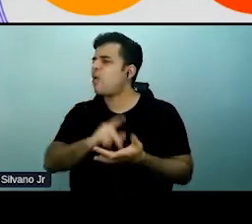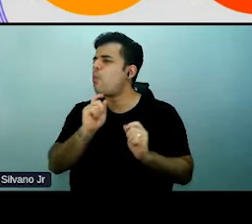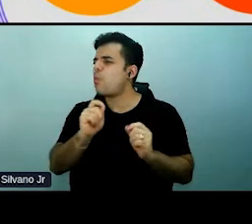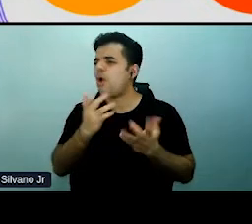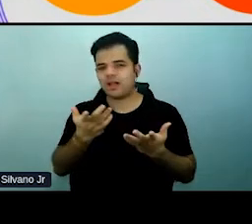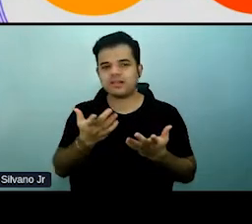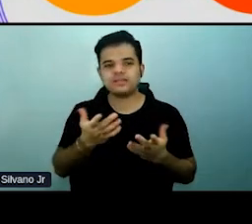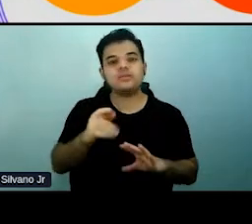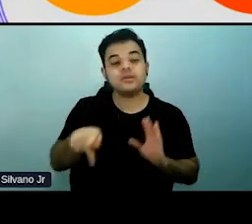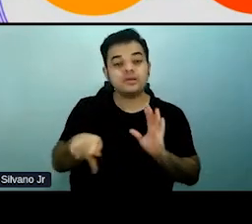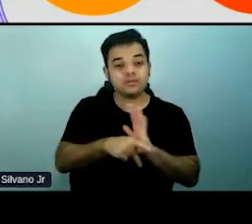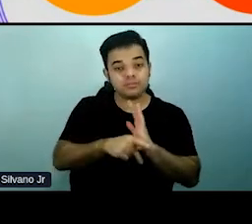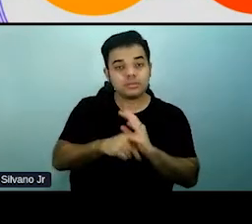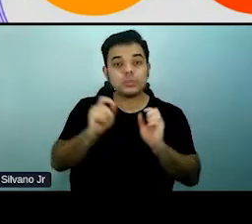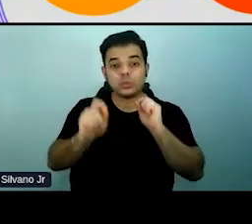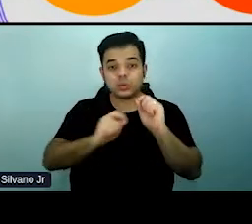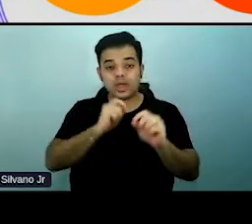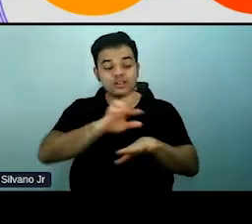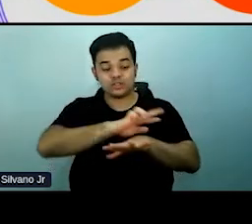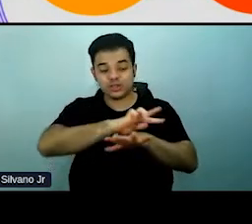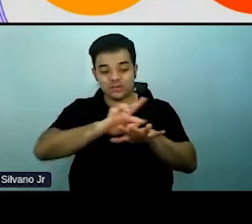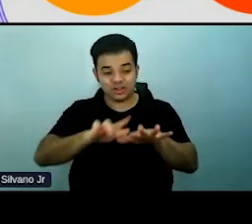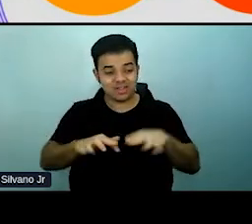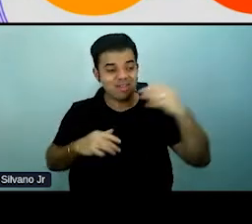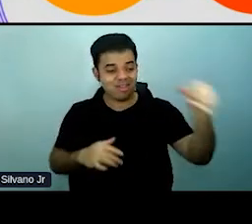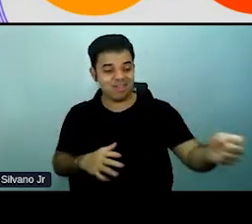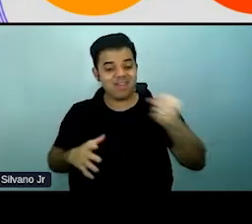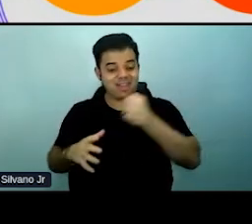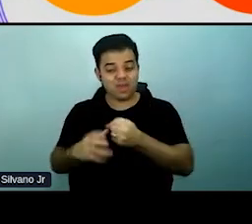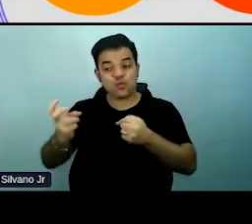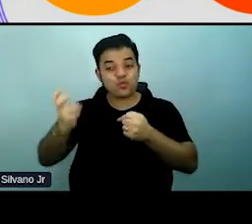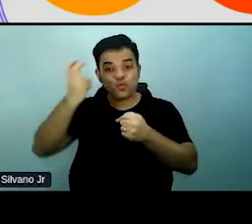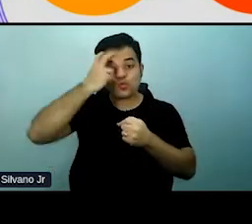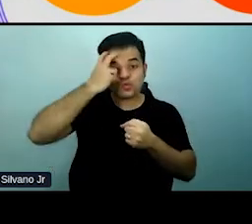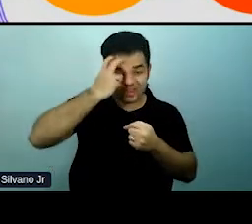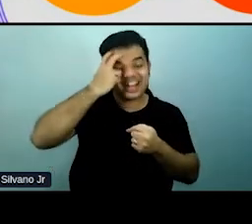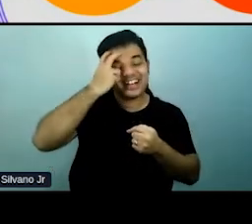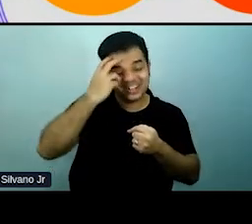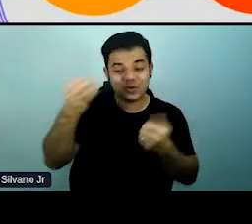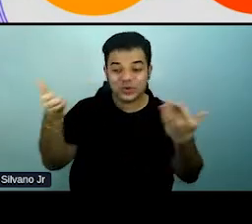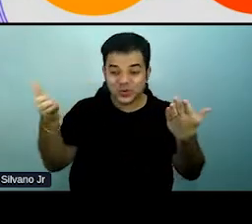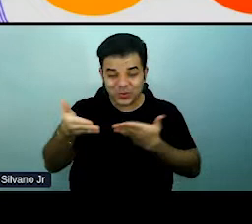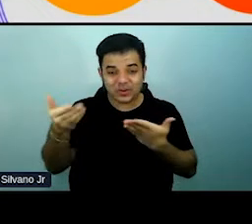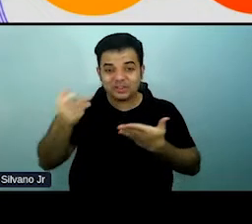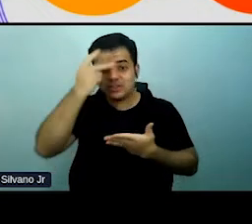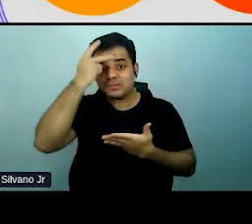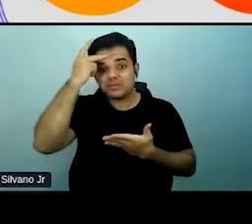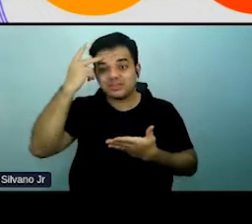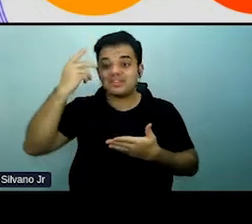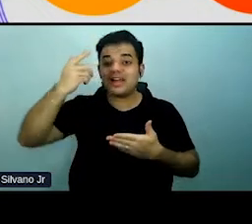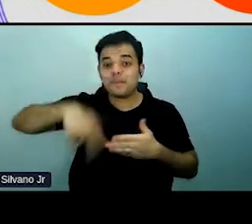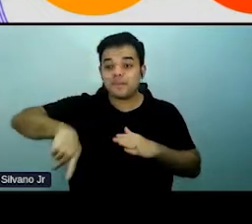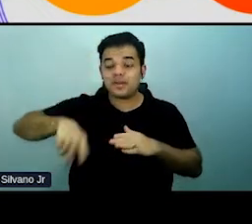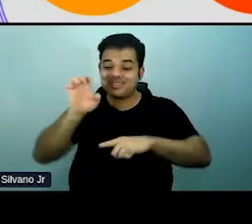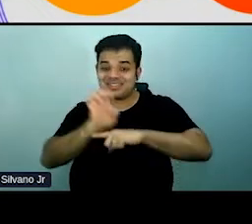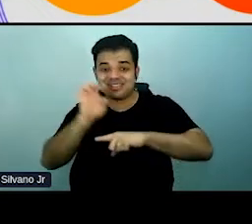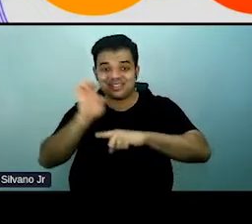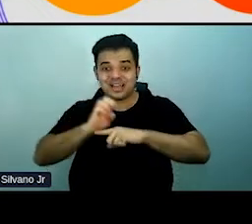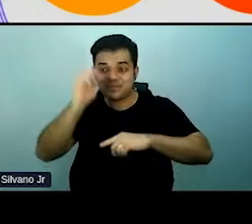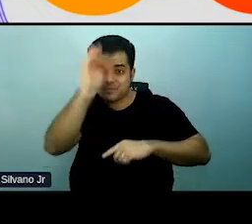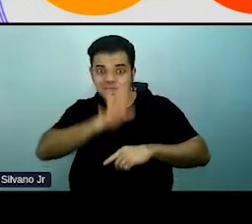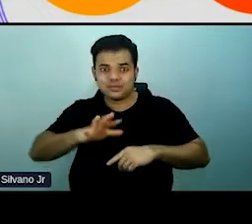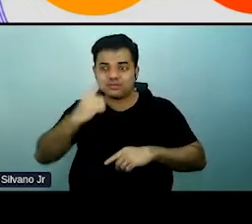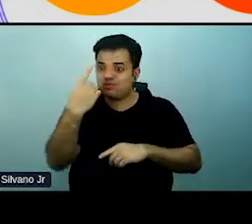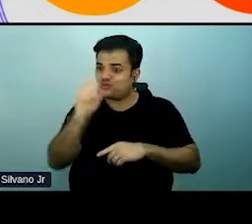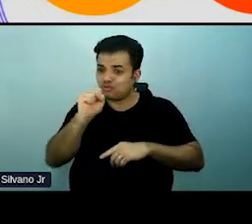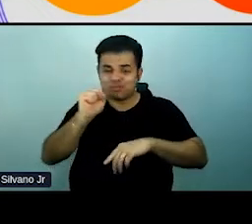da gente, você buscar na questão da diversidade cultural. Hoje, nós temos pessoas de mais de 18 estados brasileiros. Por